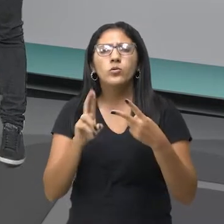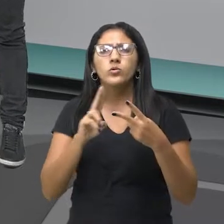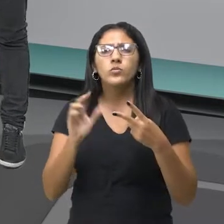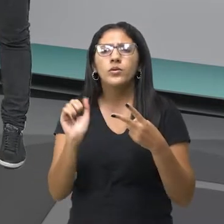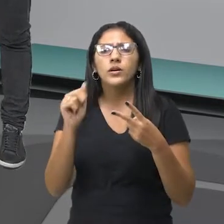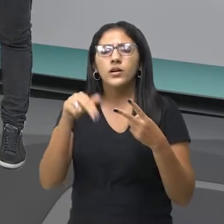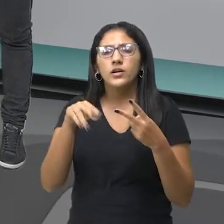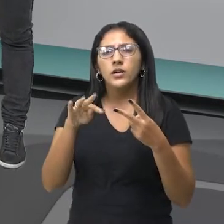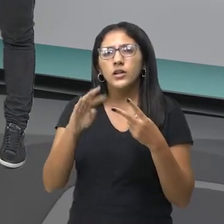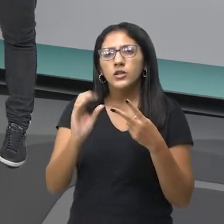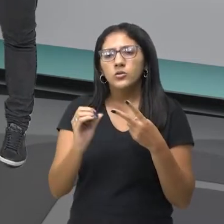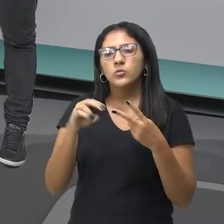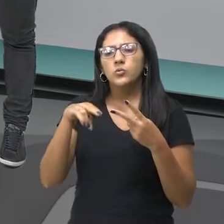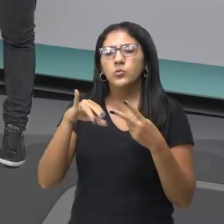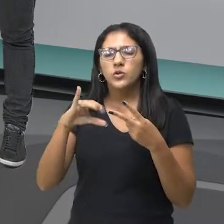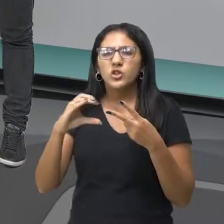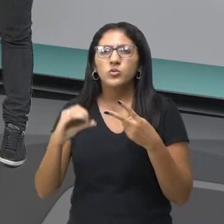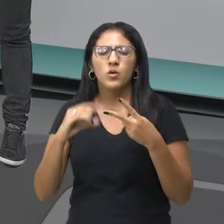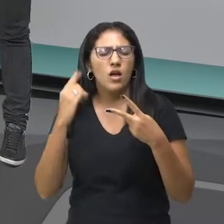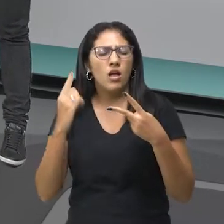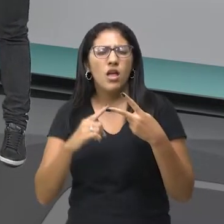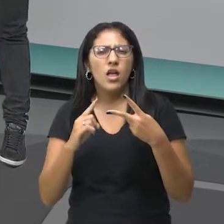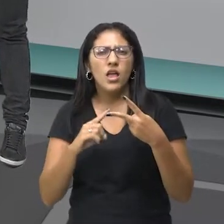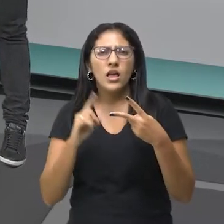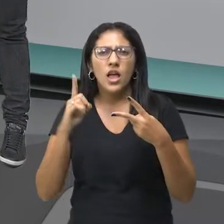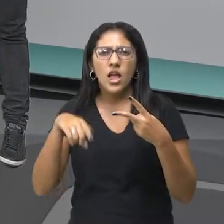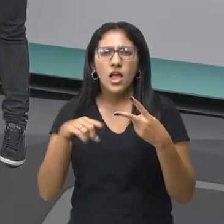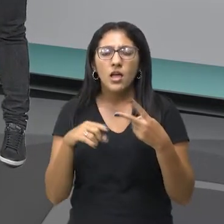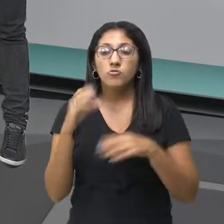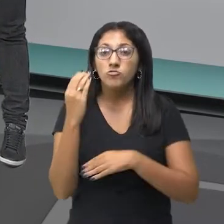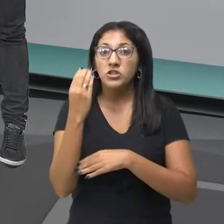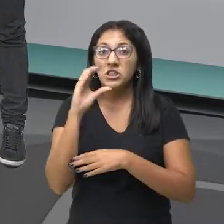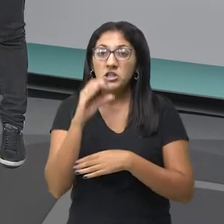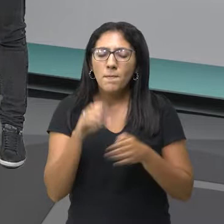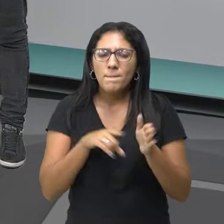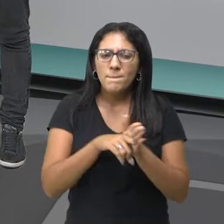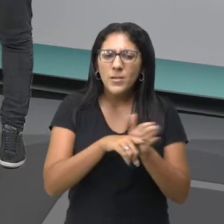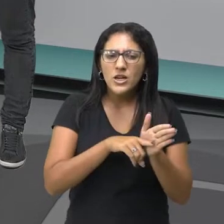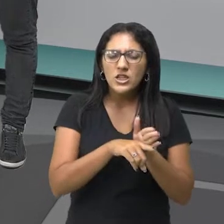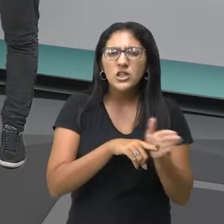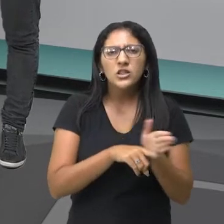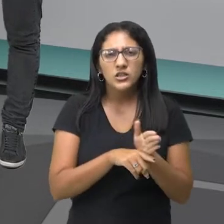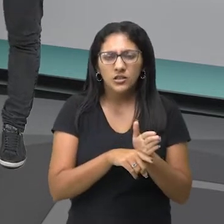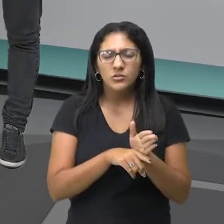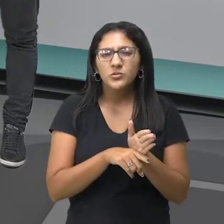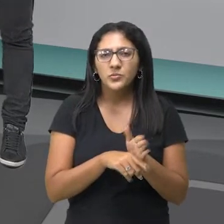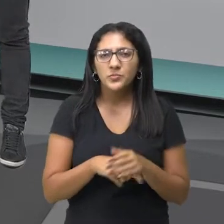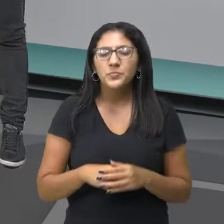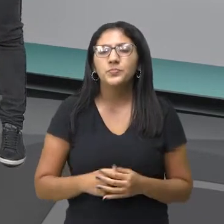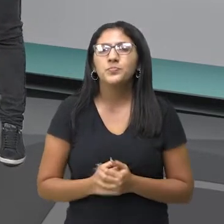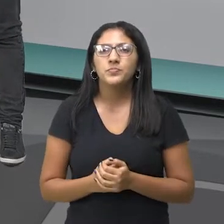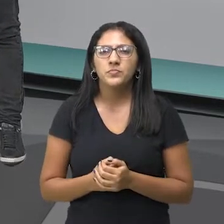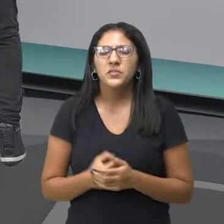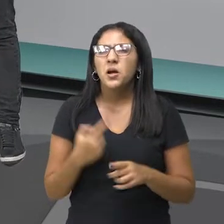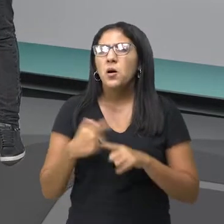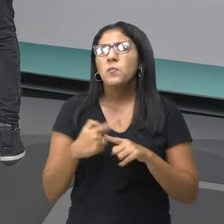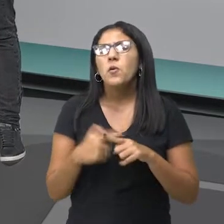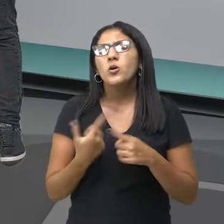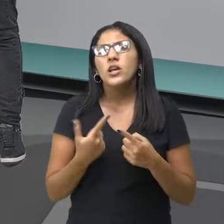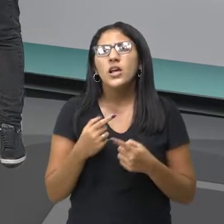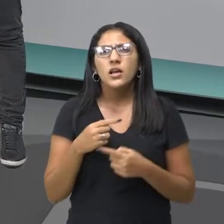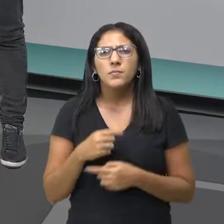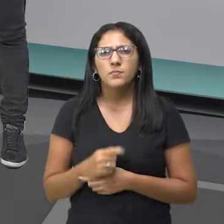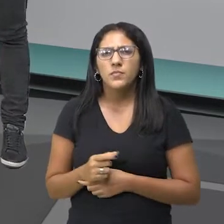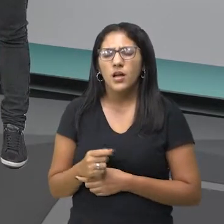Antônio Brescovitch, certo? E esse homem é um pesquisador, ok, do Instituto Butantan. Por que a revista